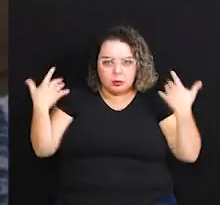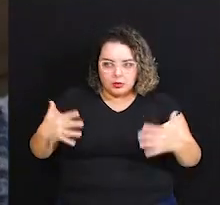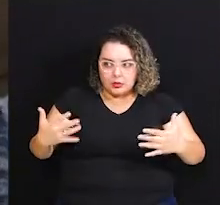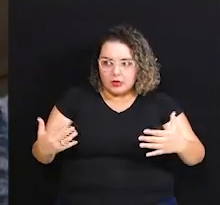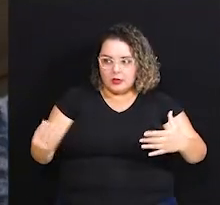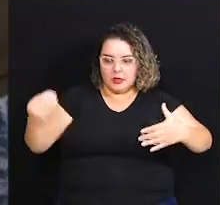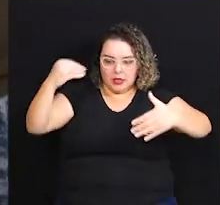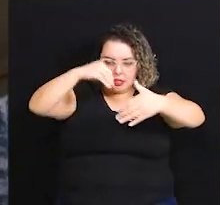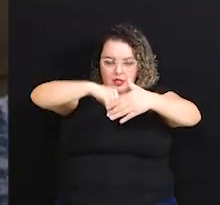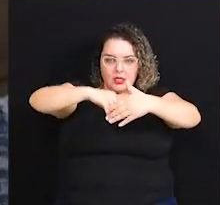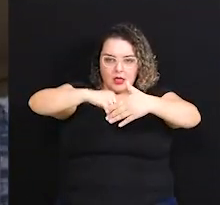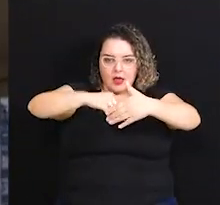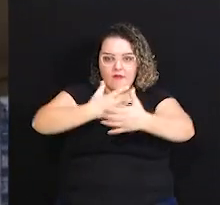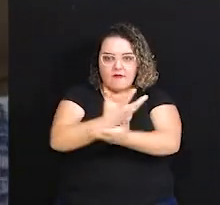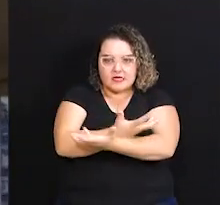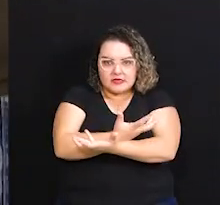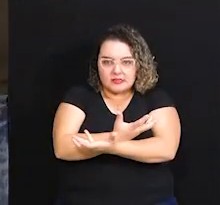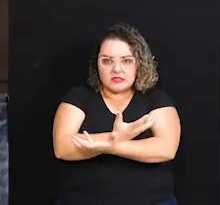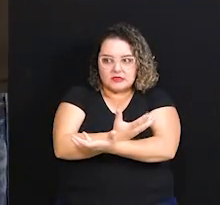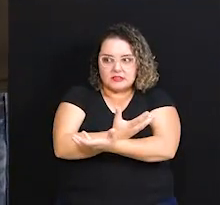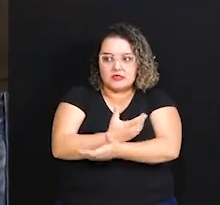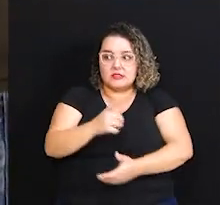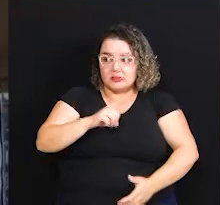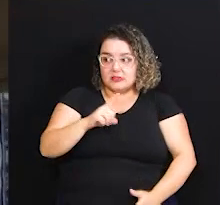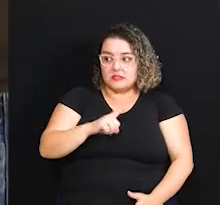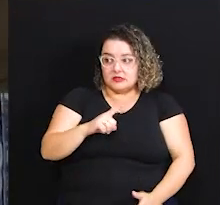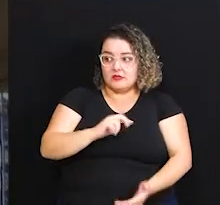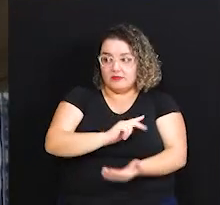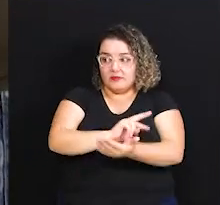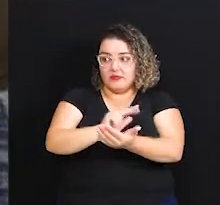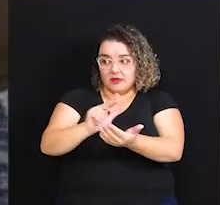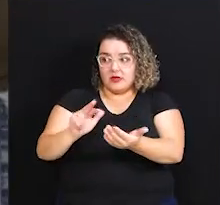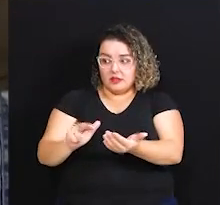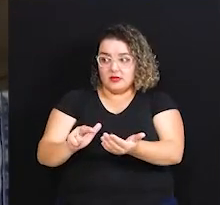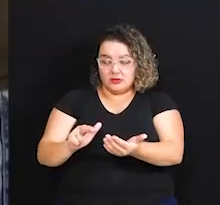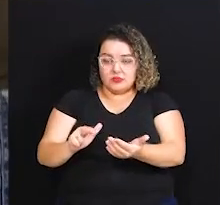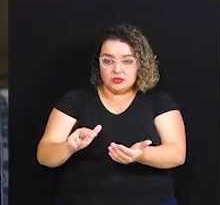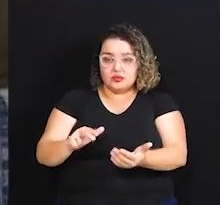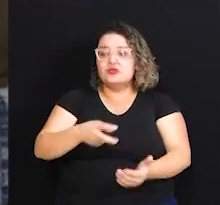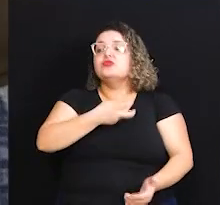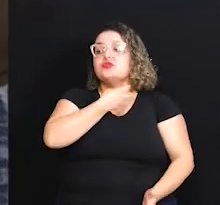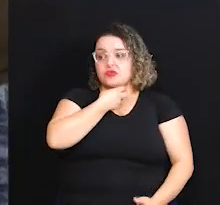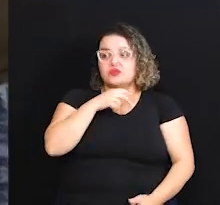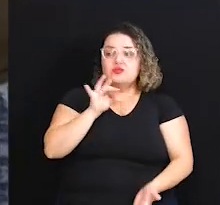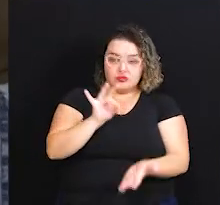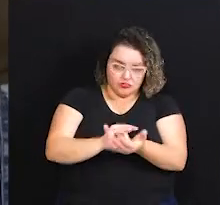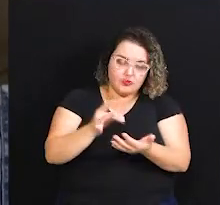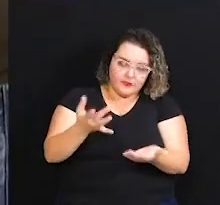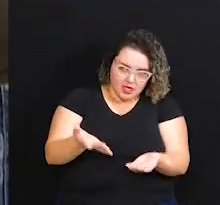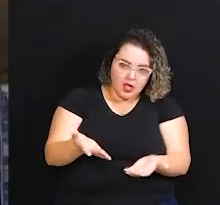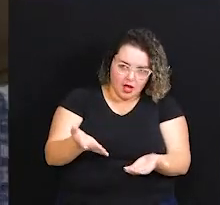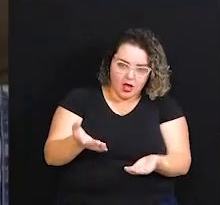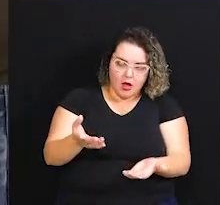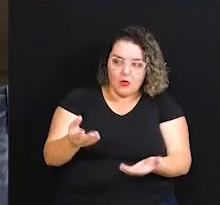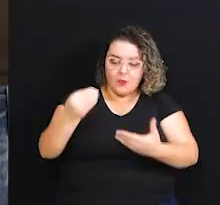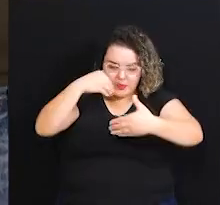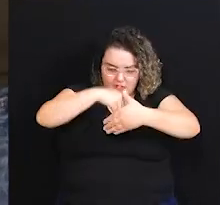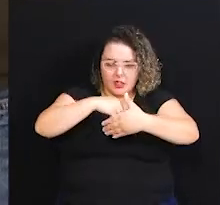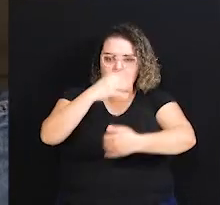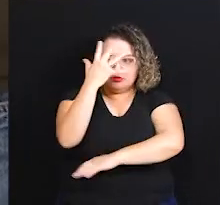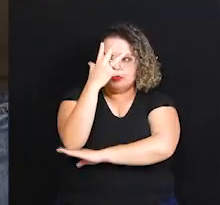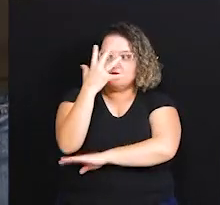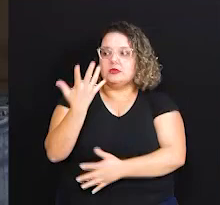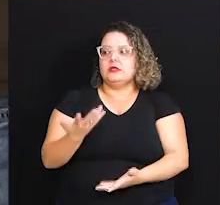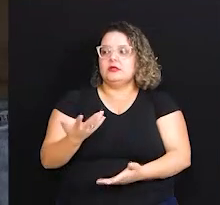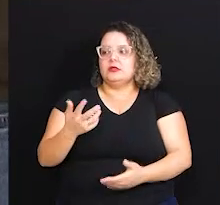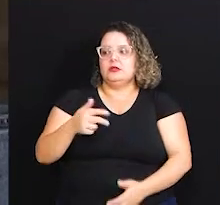oco dentro do tronco, onde habita uma série de indivíduos, de morcegos mesmo, dentro de uma trilha